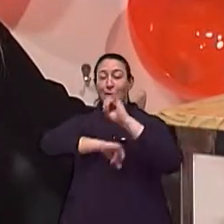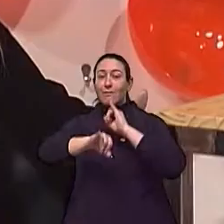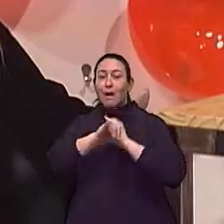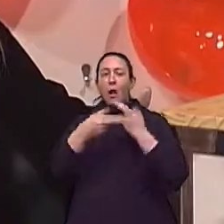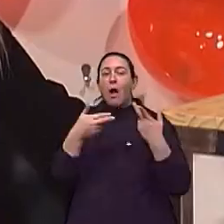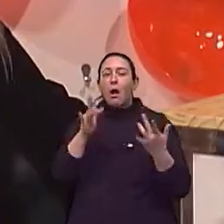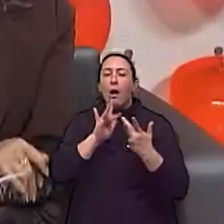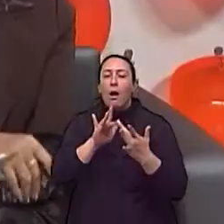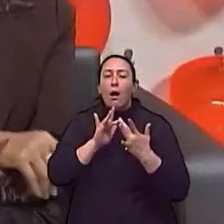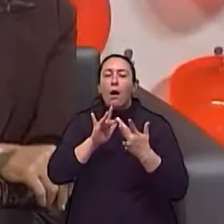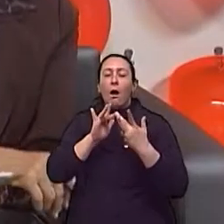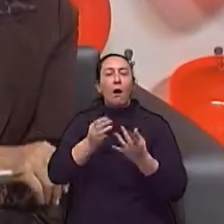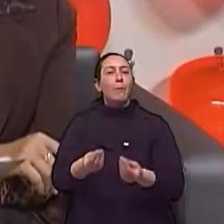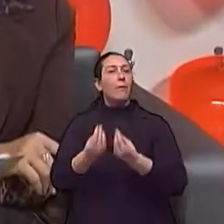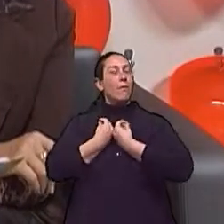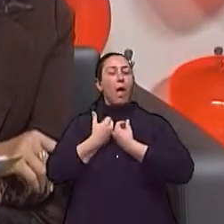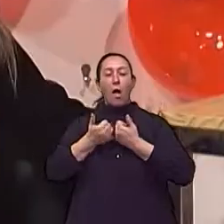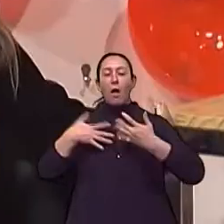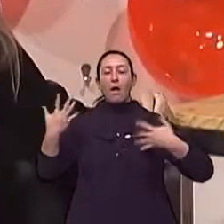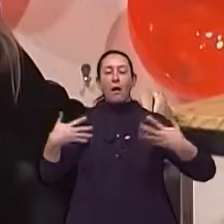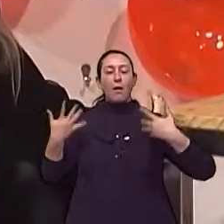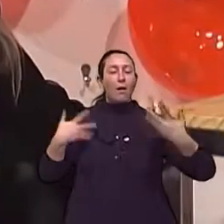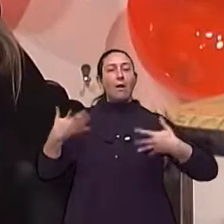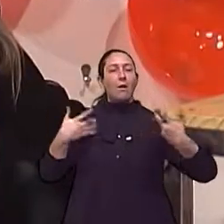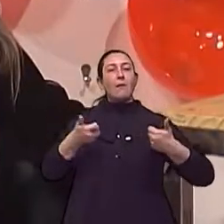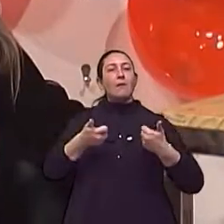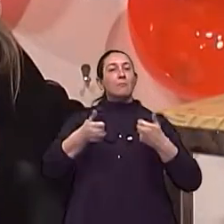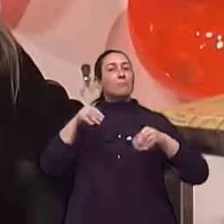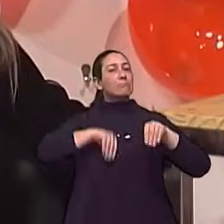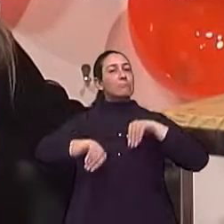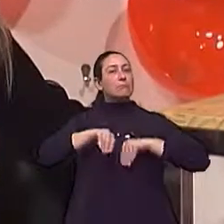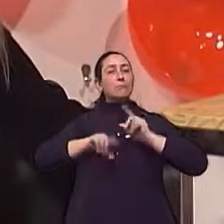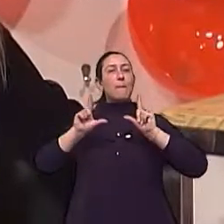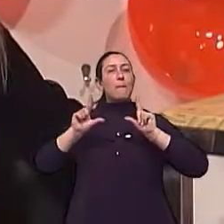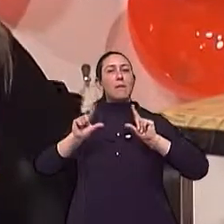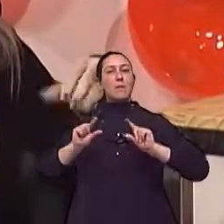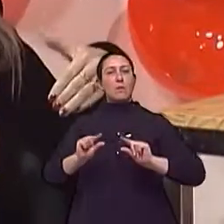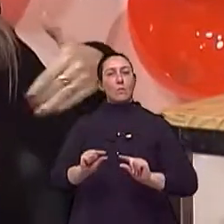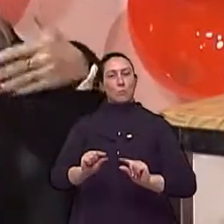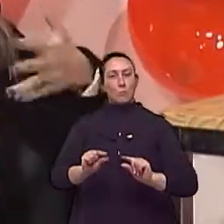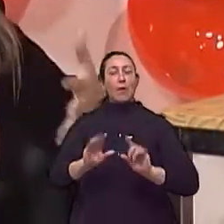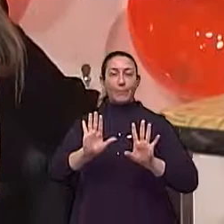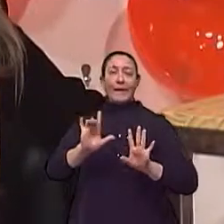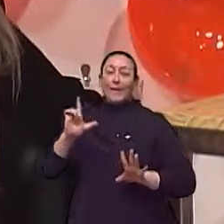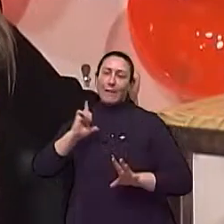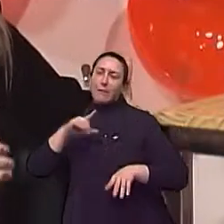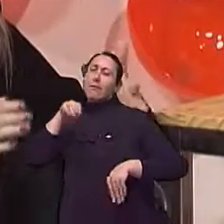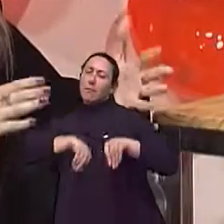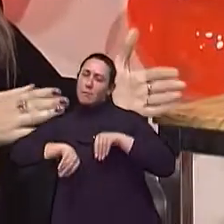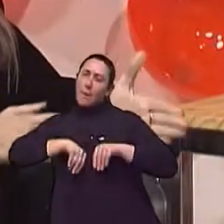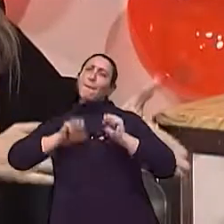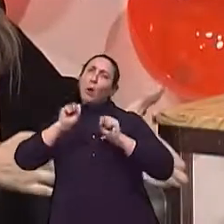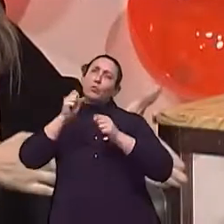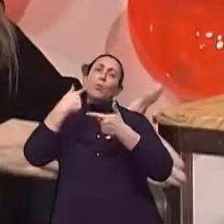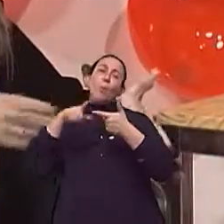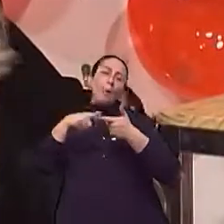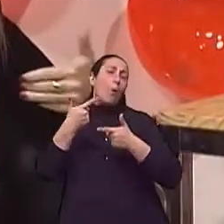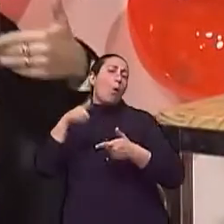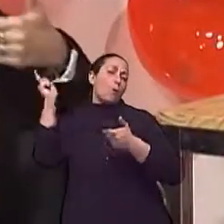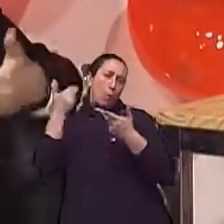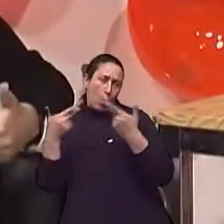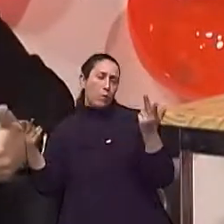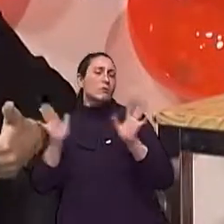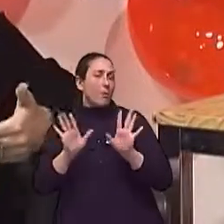tiveram significativo a muito significativo Porque quem tem depressão tem mais chance de ter outro Episódio iso é um fator de risco assim se eu já tiver tido uma